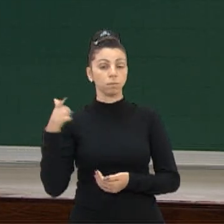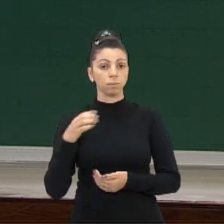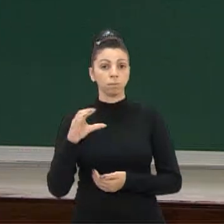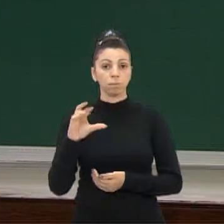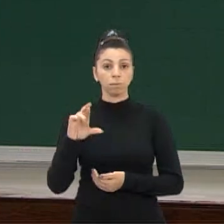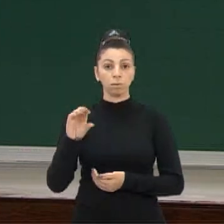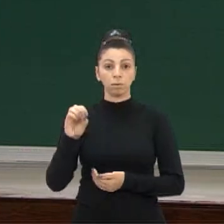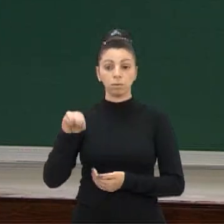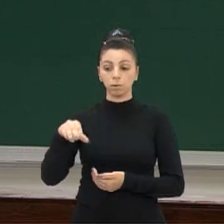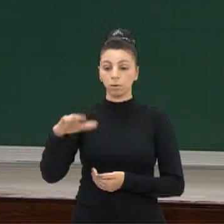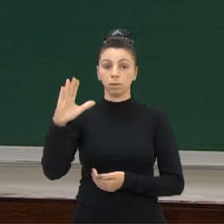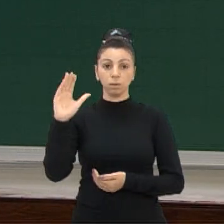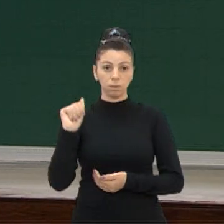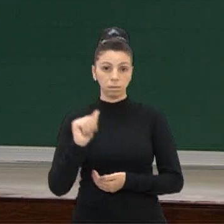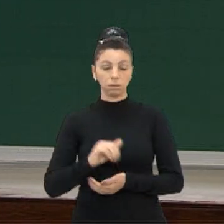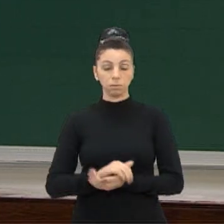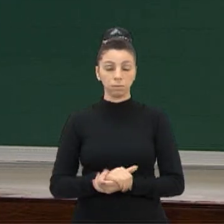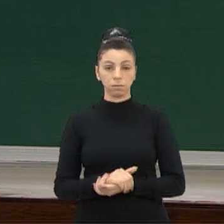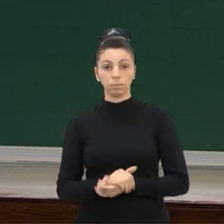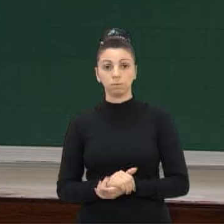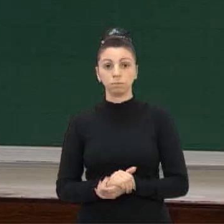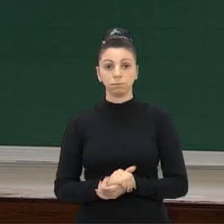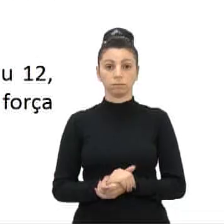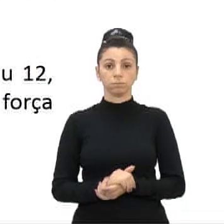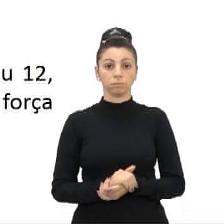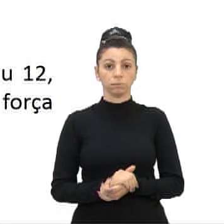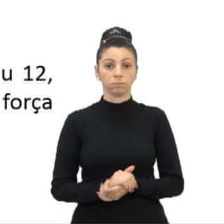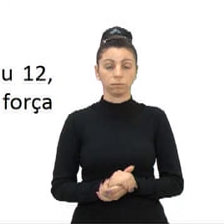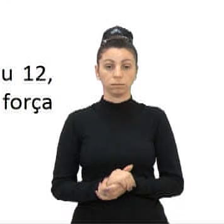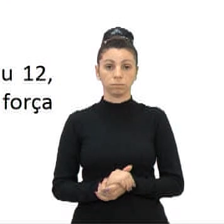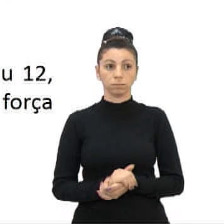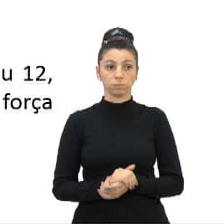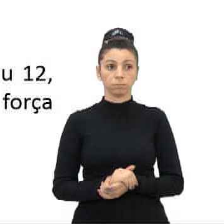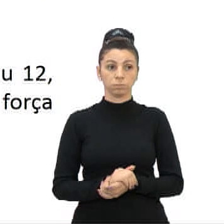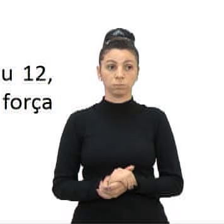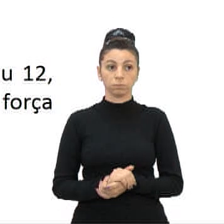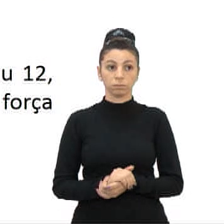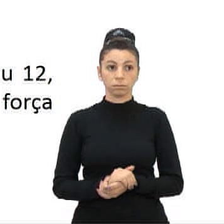de crônica, né? Além dos verbos. Título da crônica: